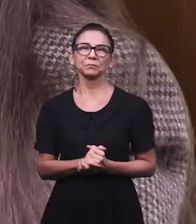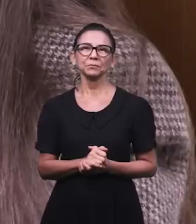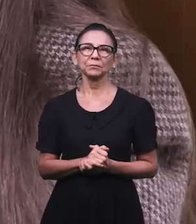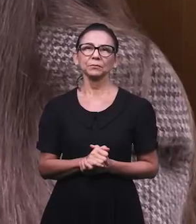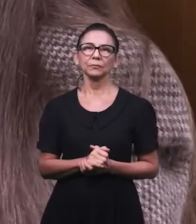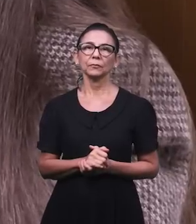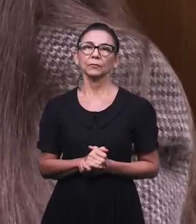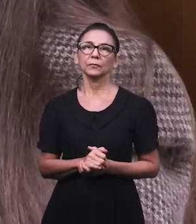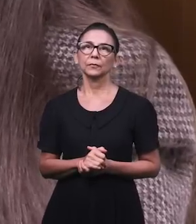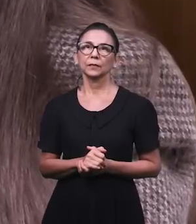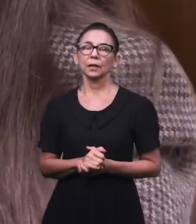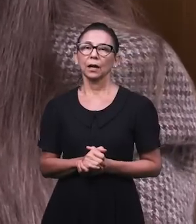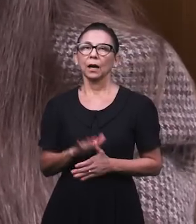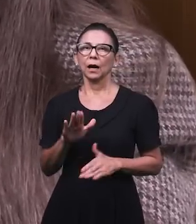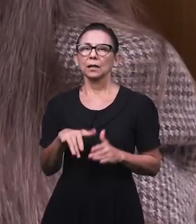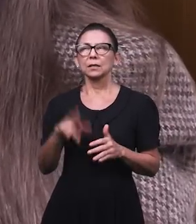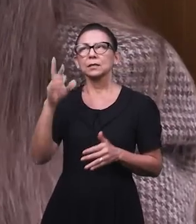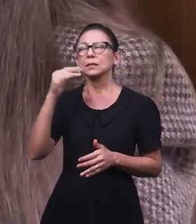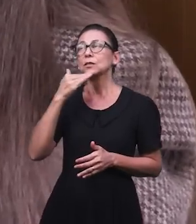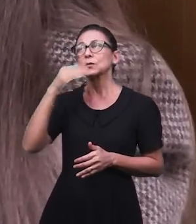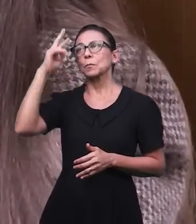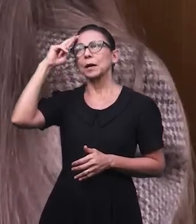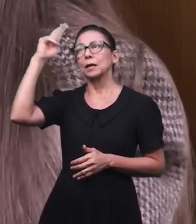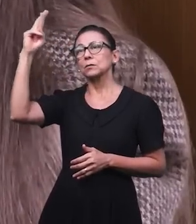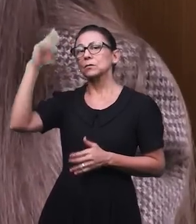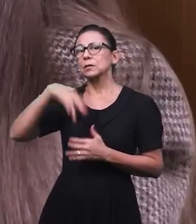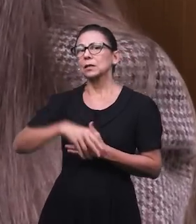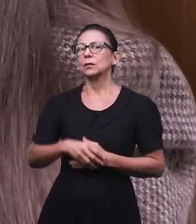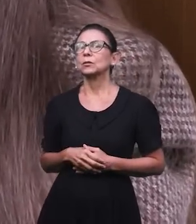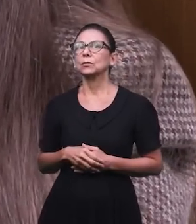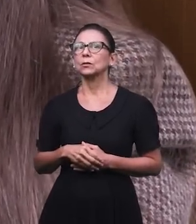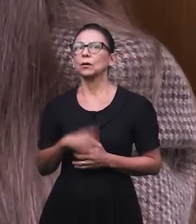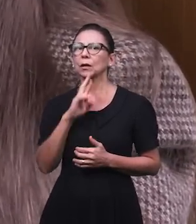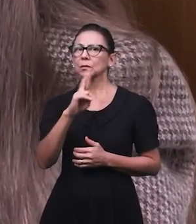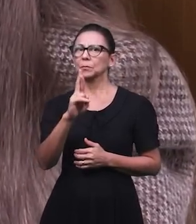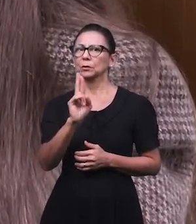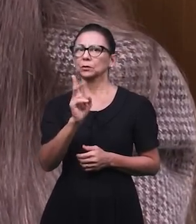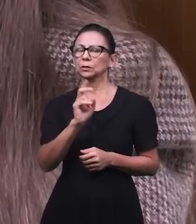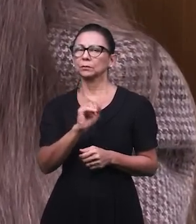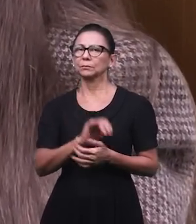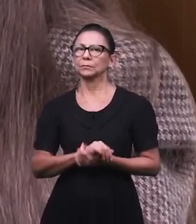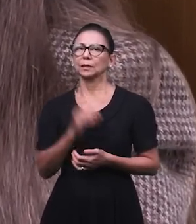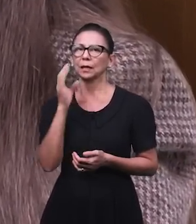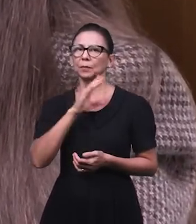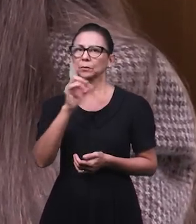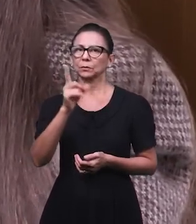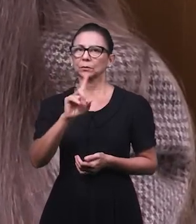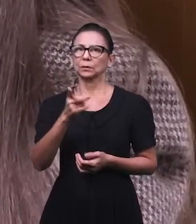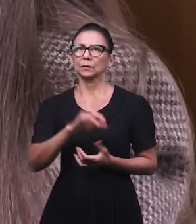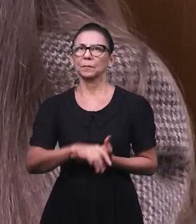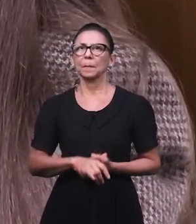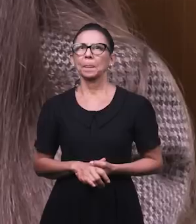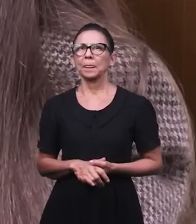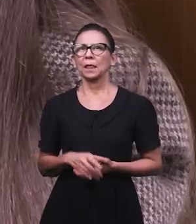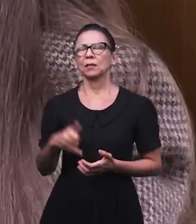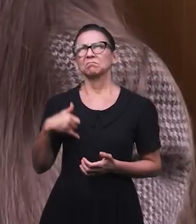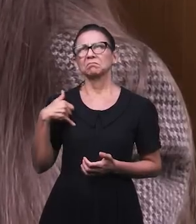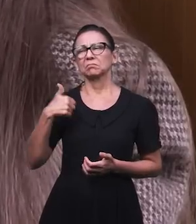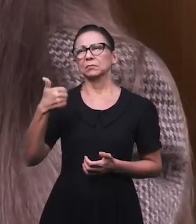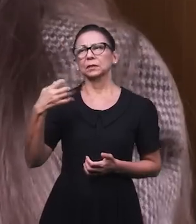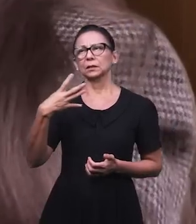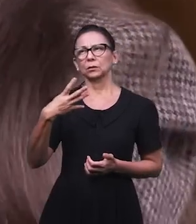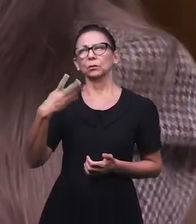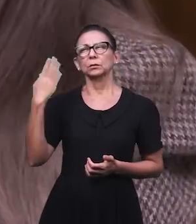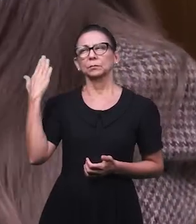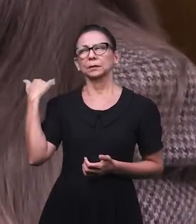às vezes a gente pede algumas coisas do Senhor e o Senhor não nos dá e a gente só entende depois. Olha só. Eu lembro que na época quando eu tinha,